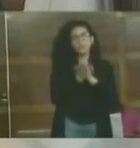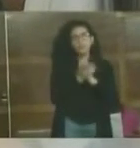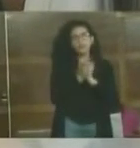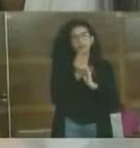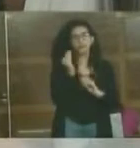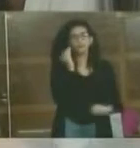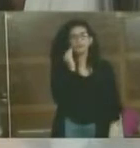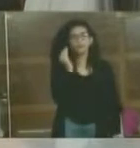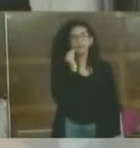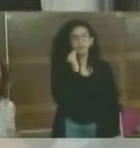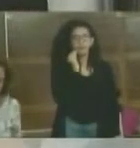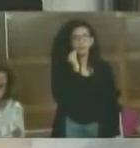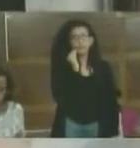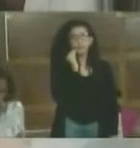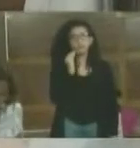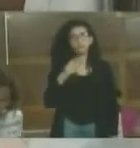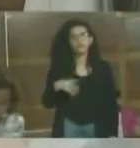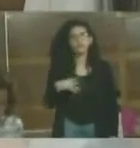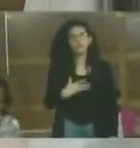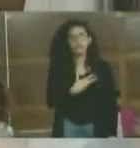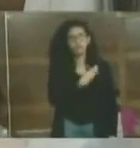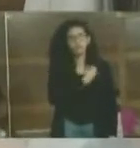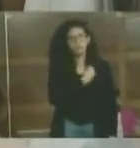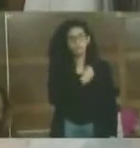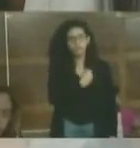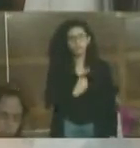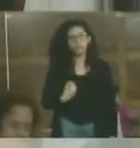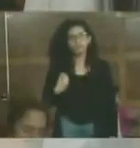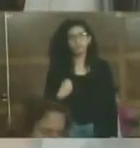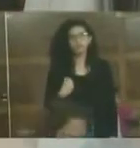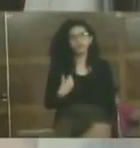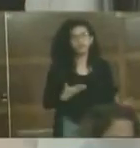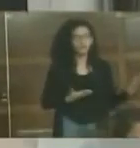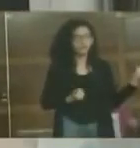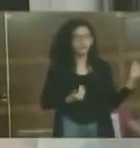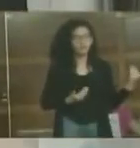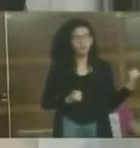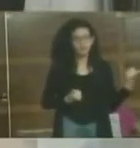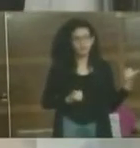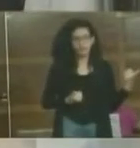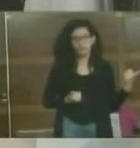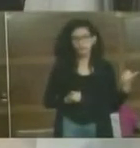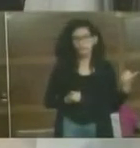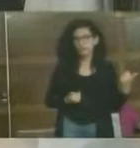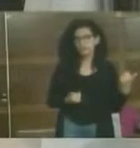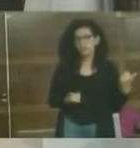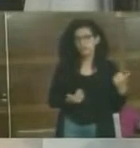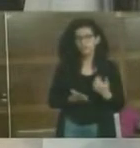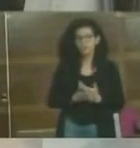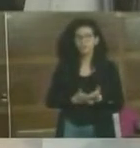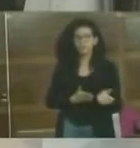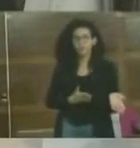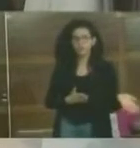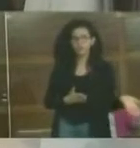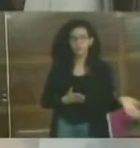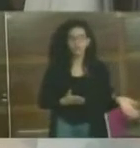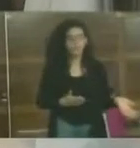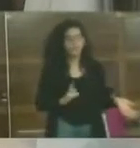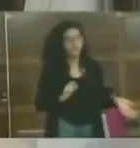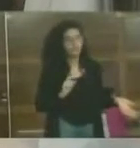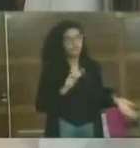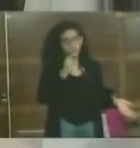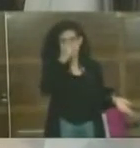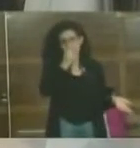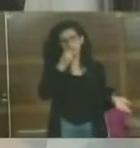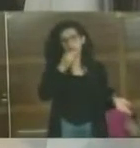aí tirar, né, essa juventude aí do desvio aí, de ser um bom